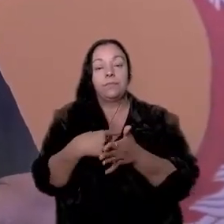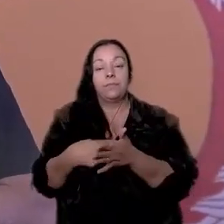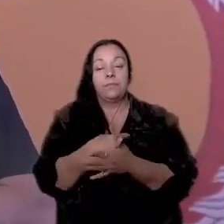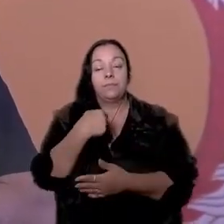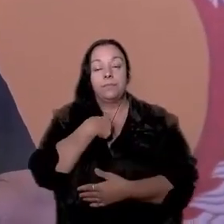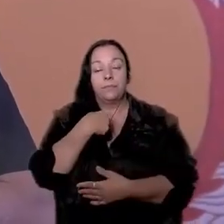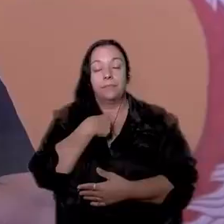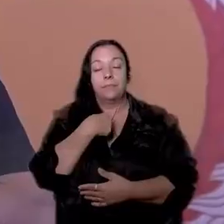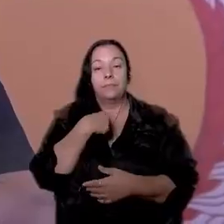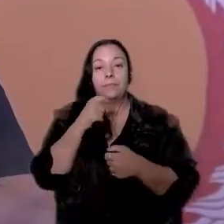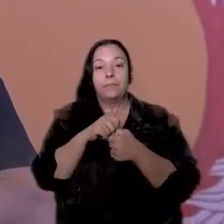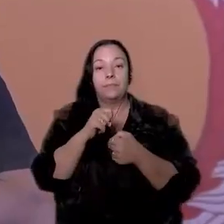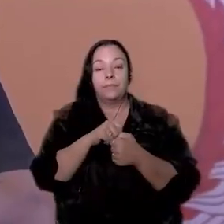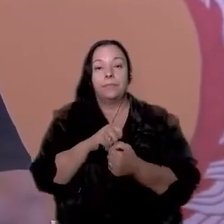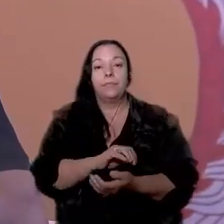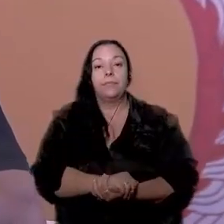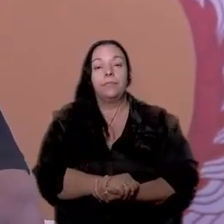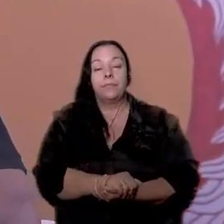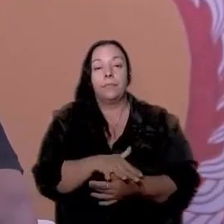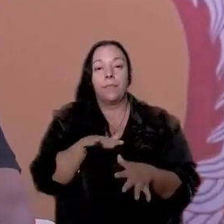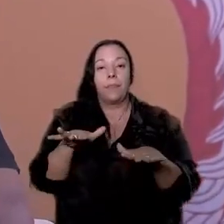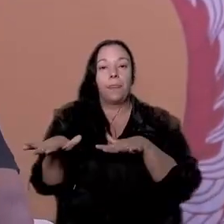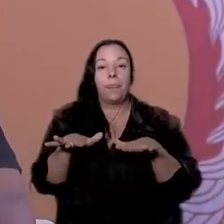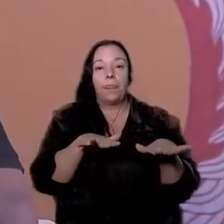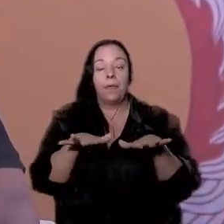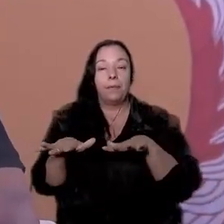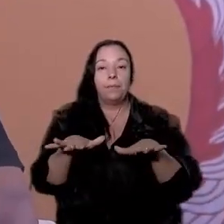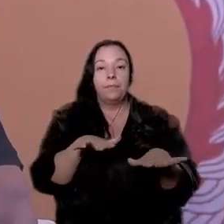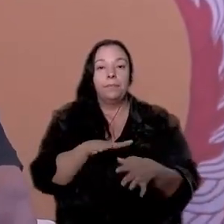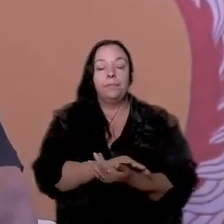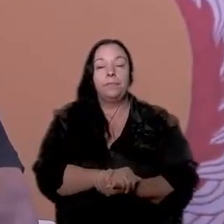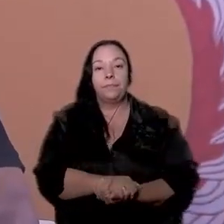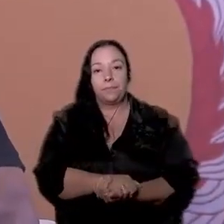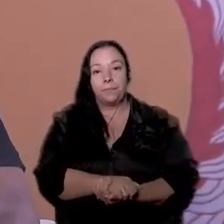fazer. Nesse movimento de